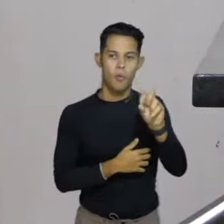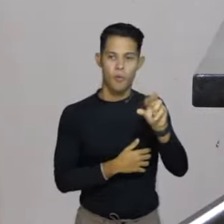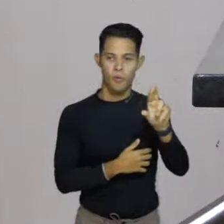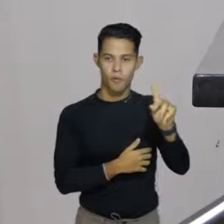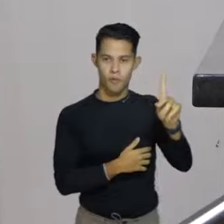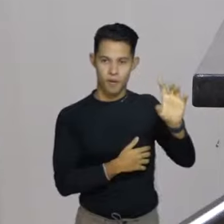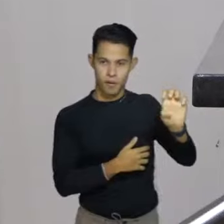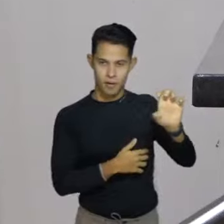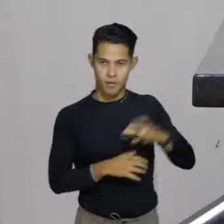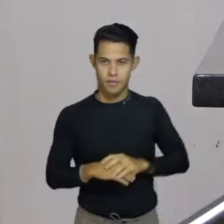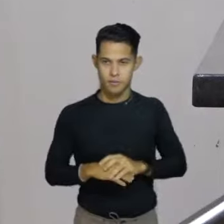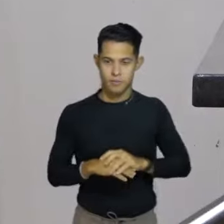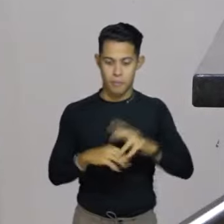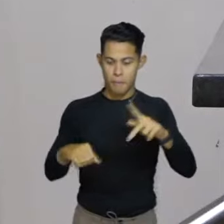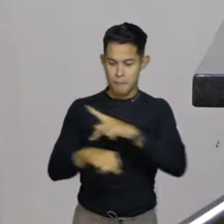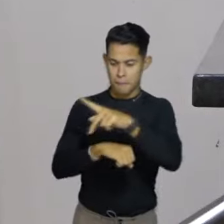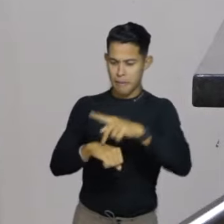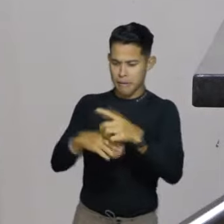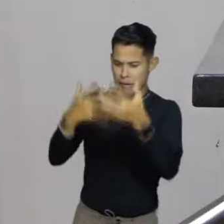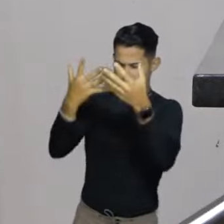um país que se admite